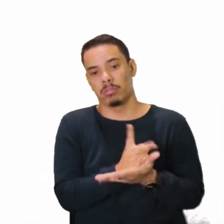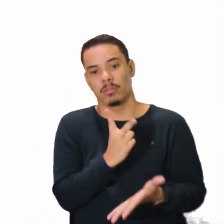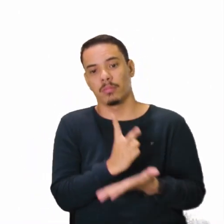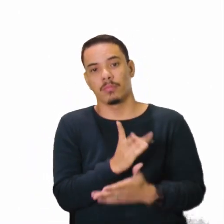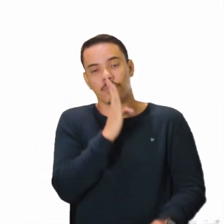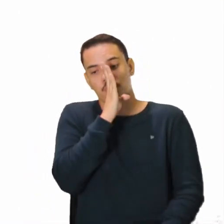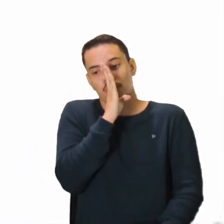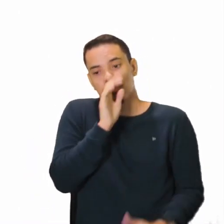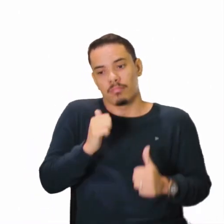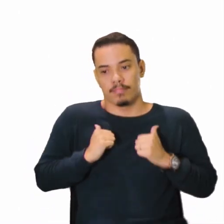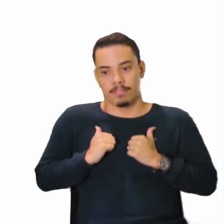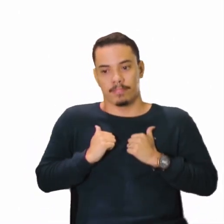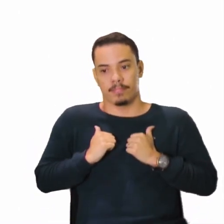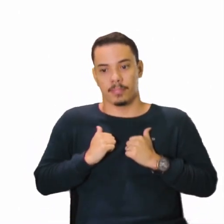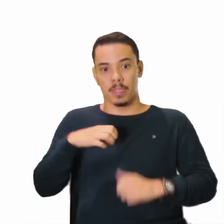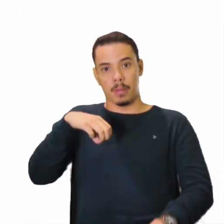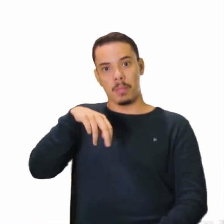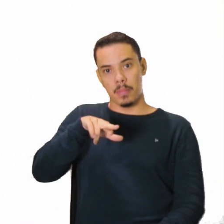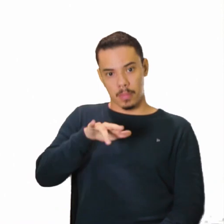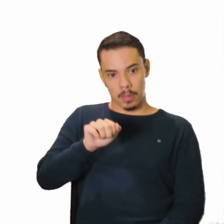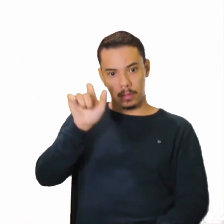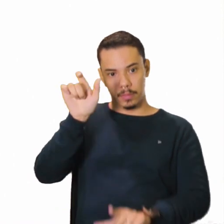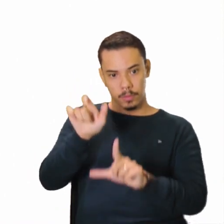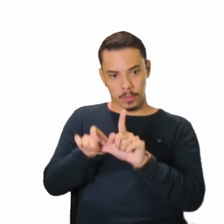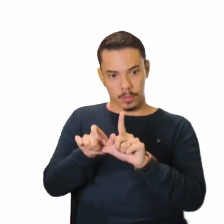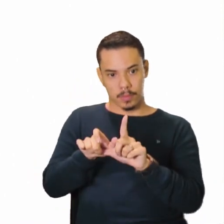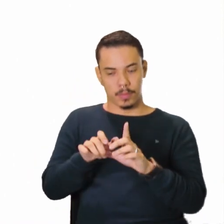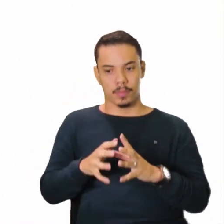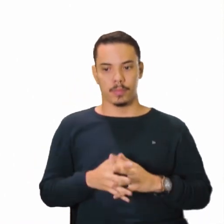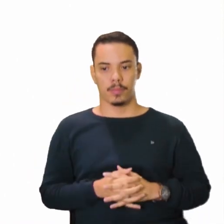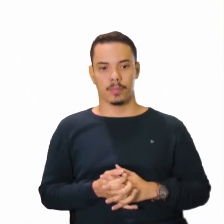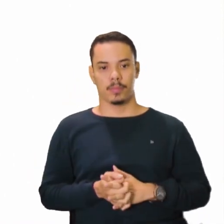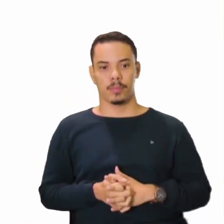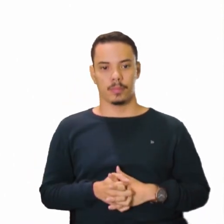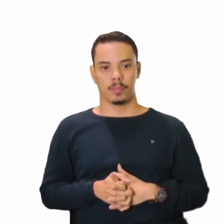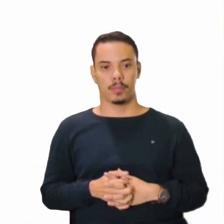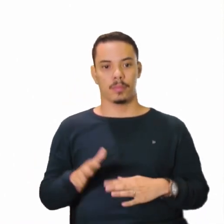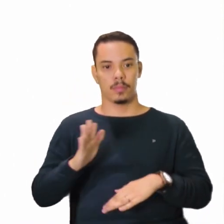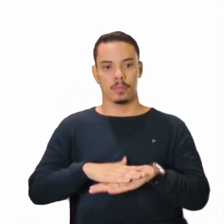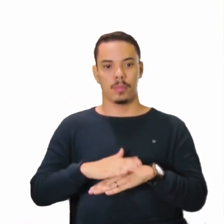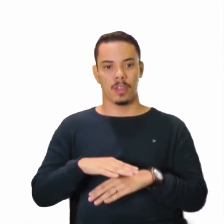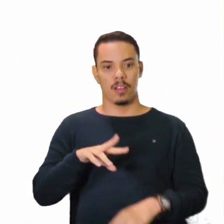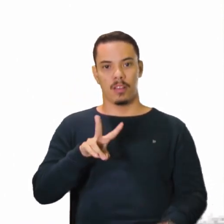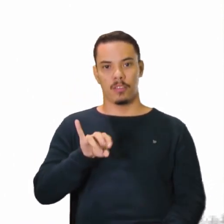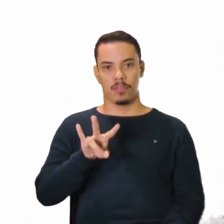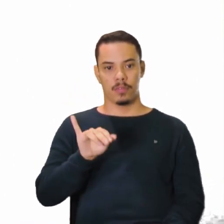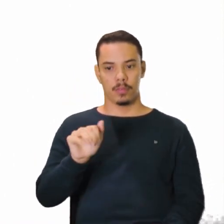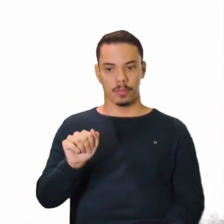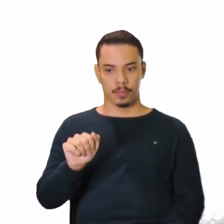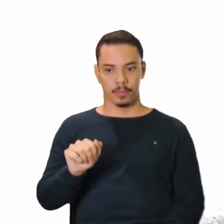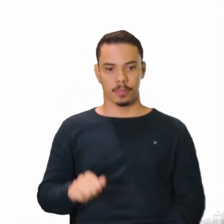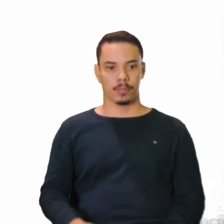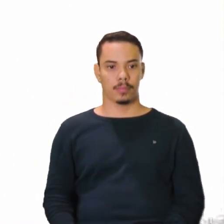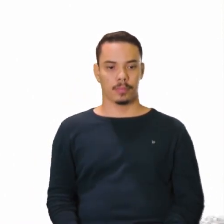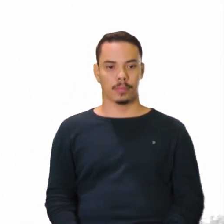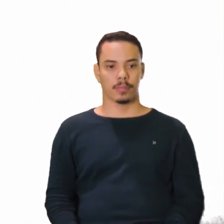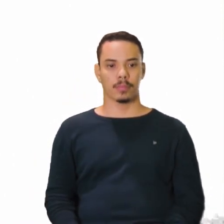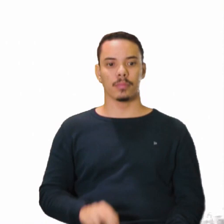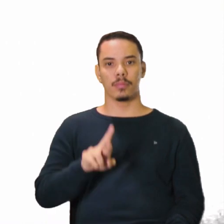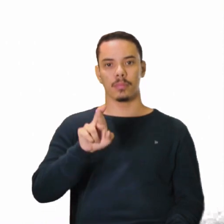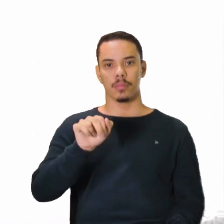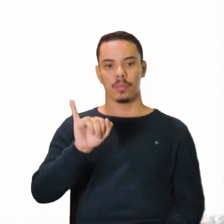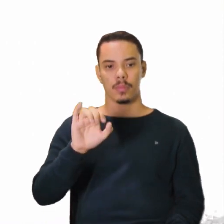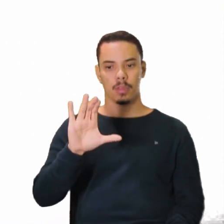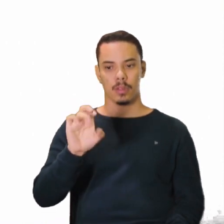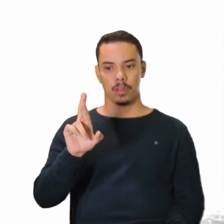quieta. Maria, o sujeito. Qual é a ação? Vivia. Sempre quieta. Ricardo